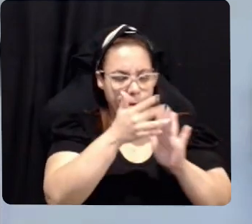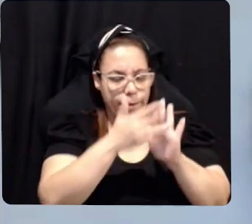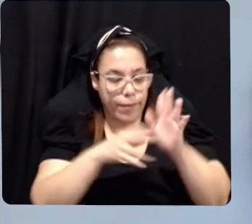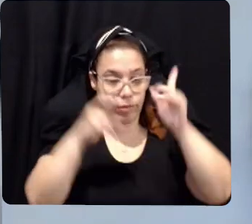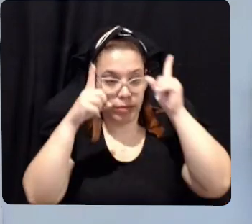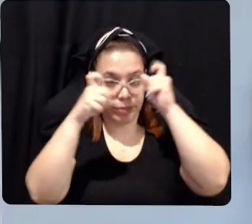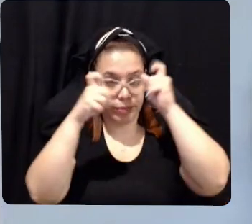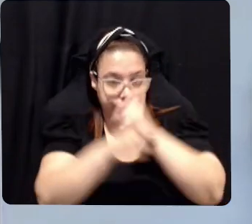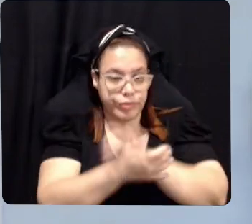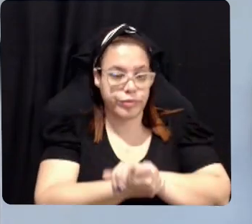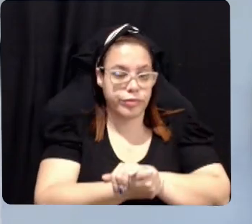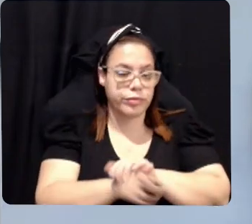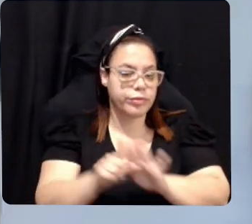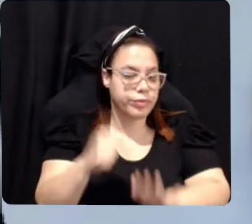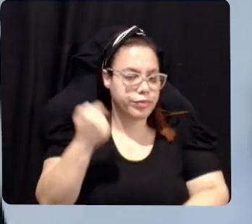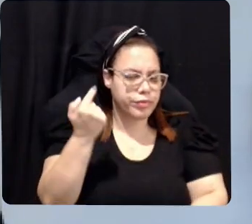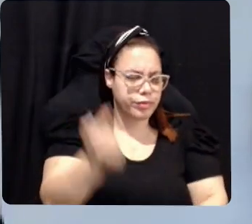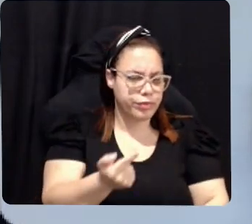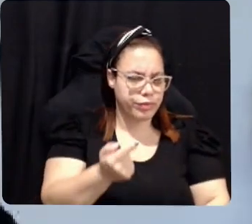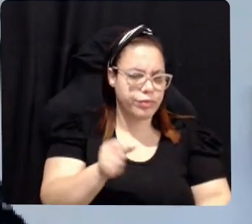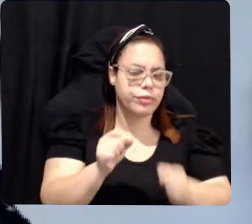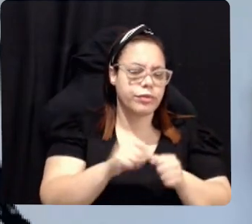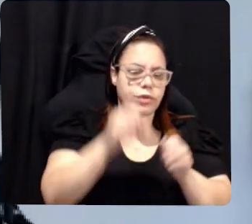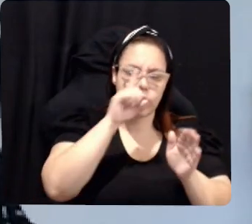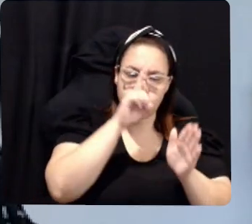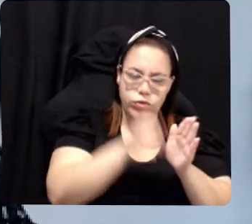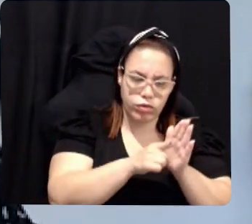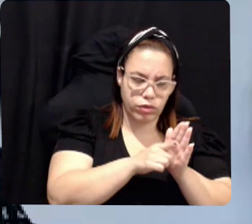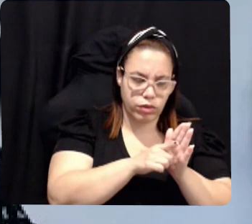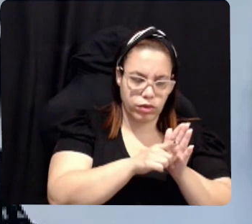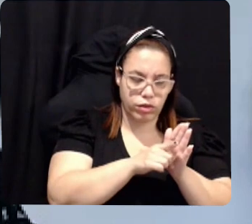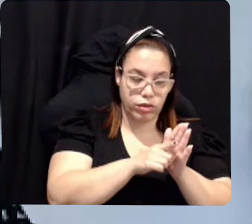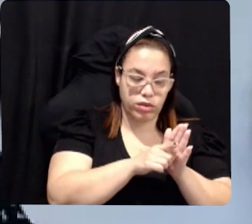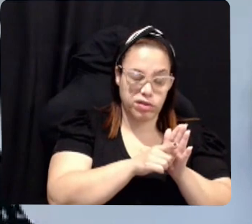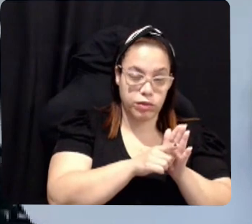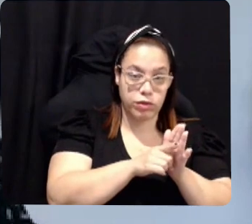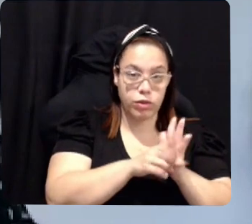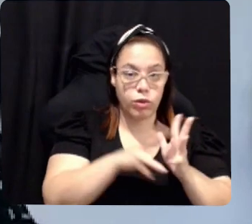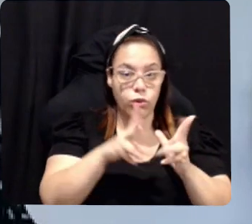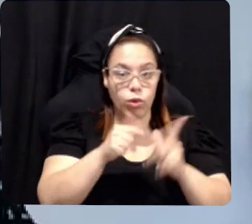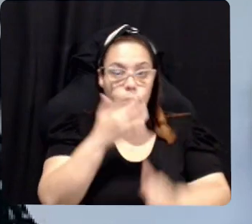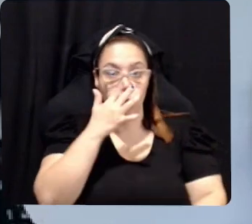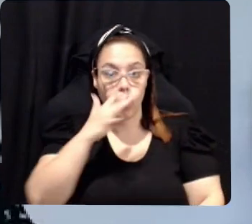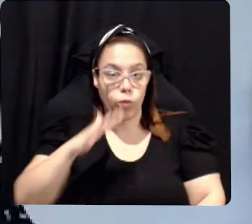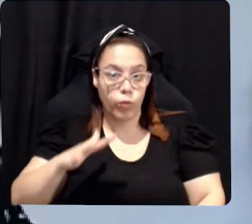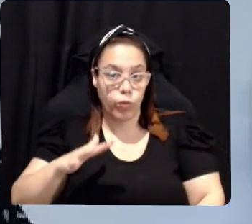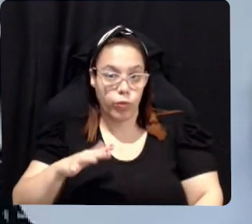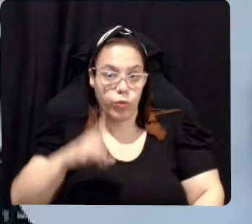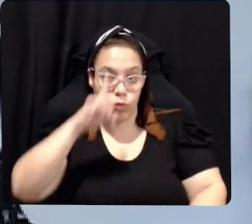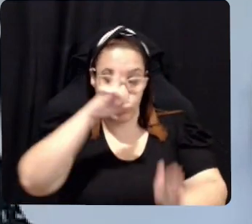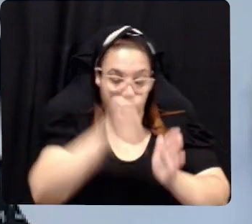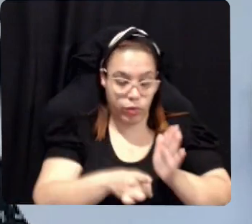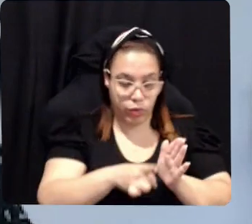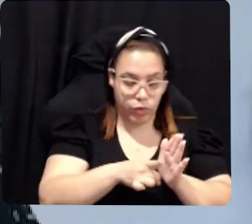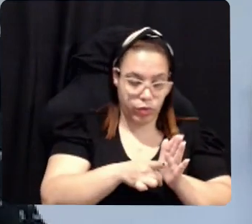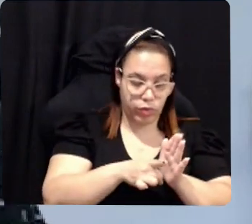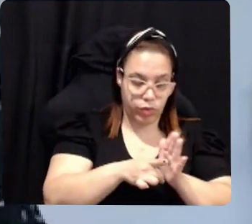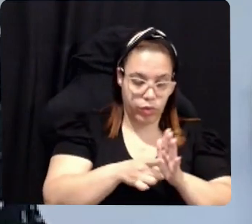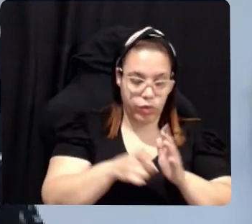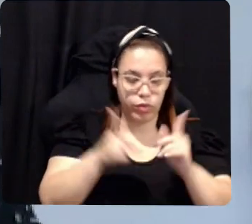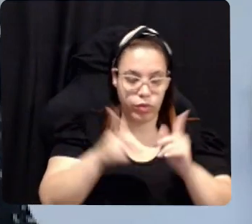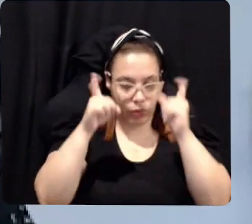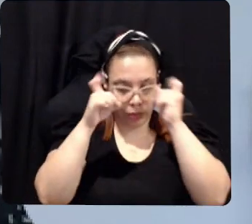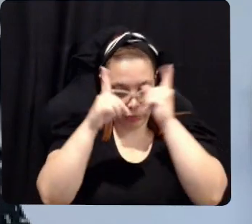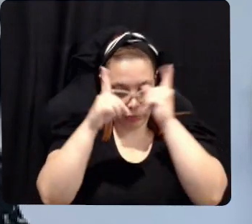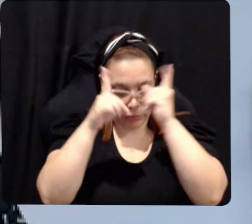alinhar essas dificuldades. Depois de feito o diagnóstico, Toda criança com